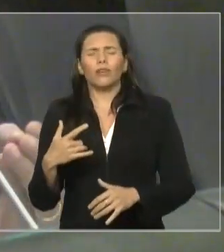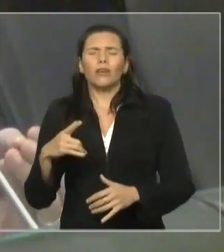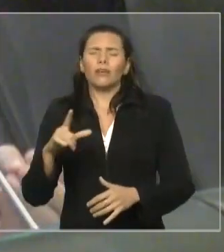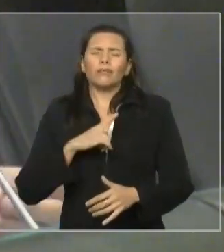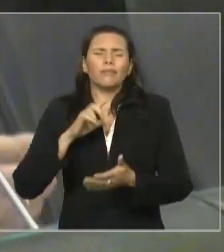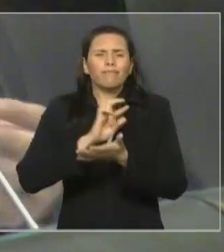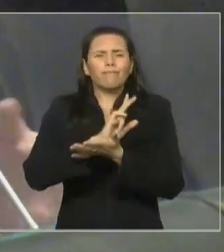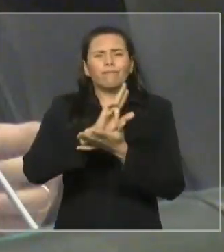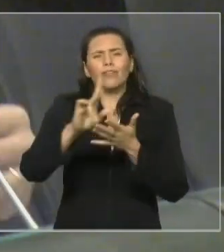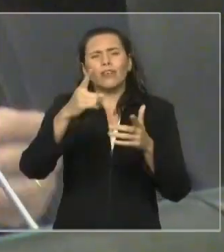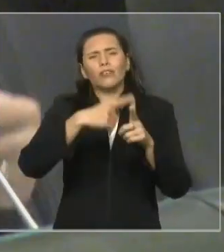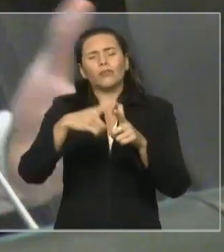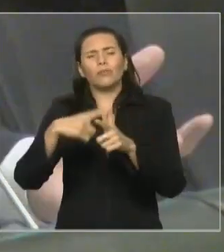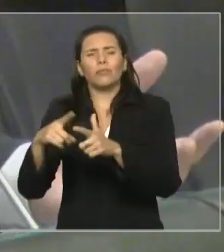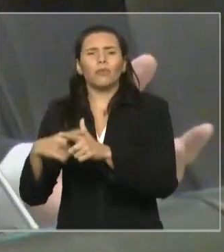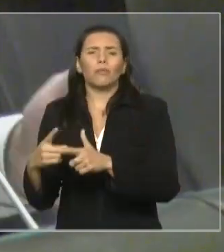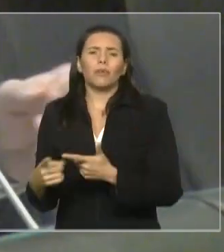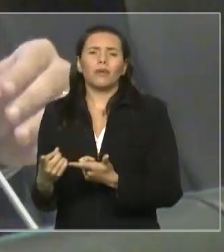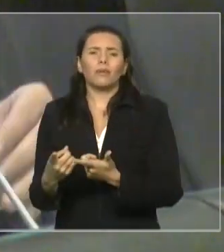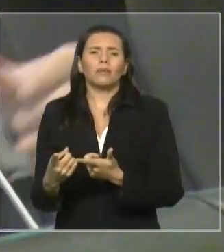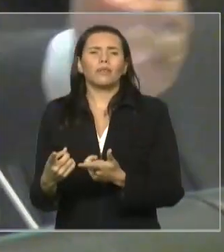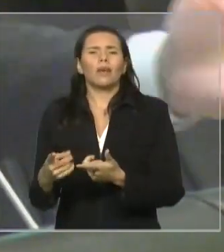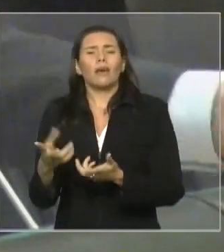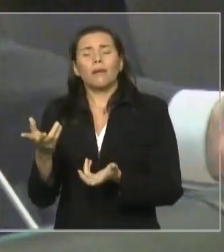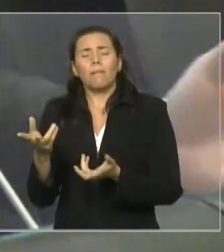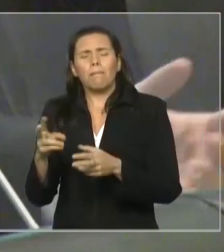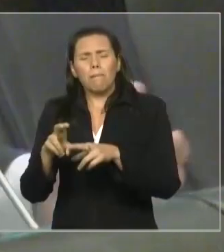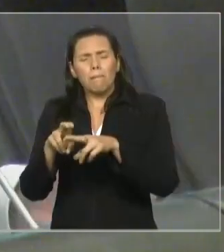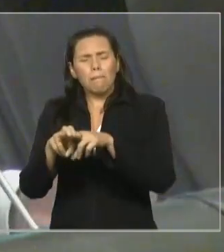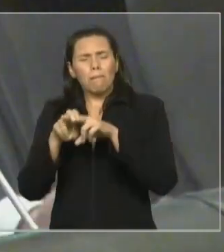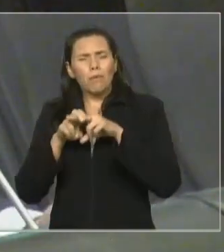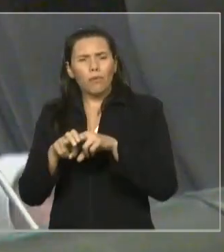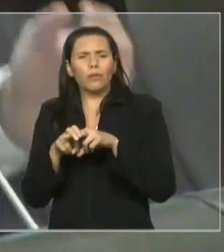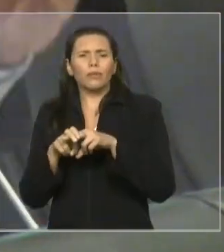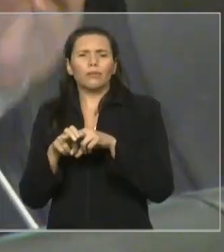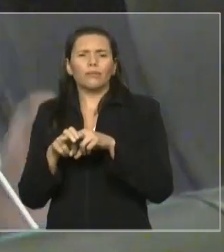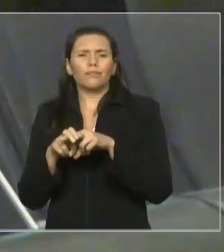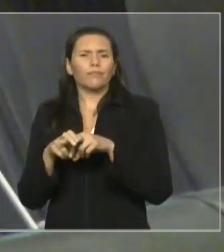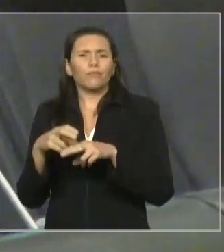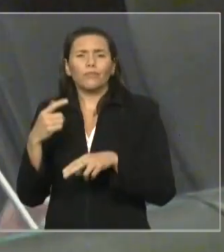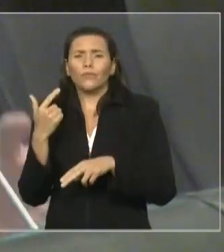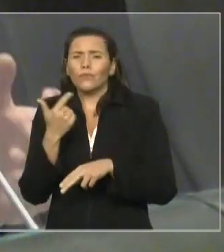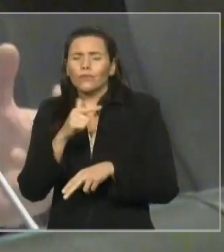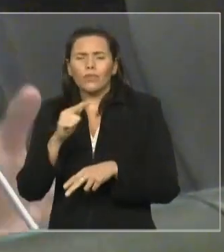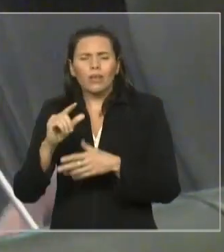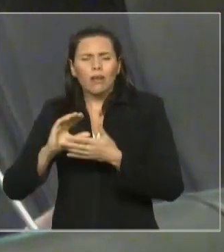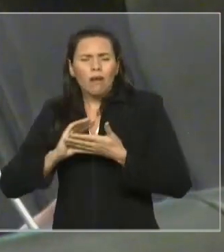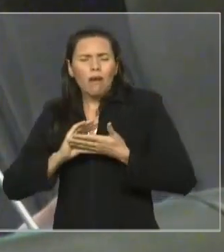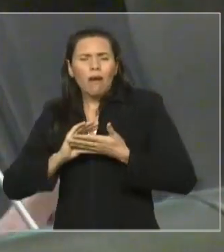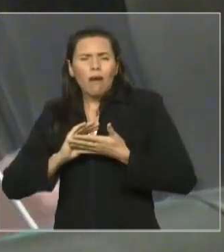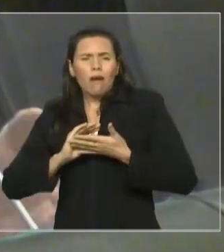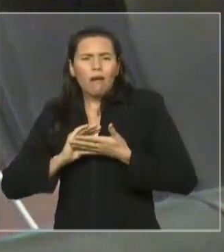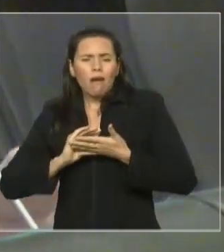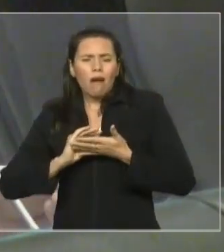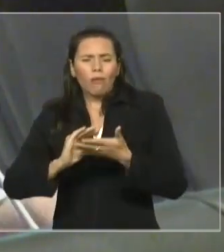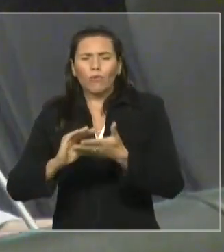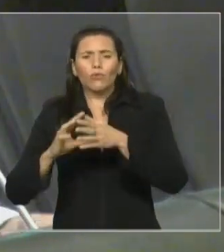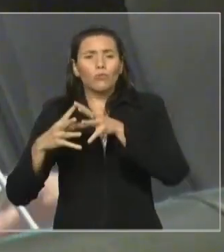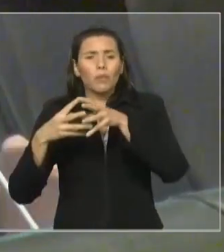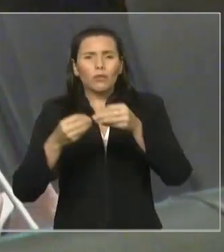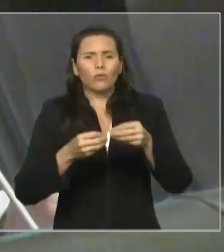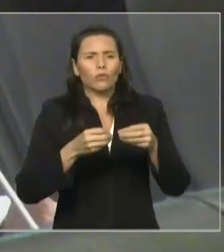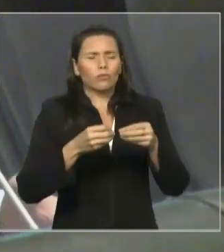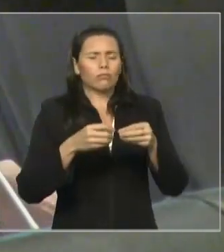aí para a população, aplicar um recurso em defesa animal. Mas tem que ficar claro que é necessário. Nós estamos aqui